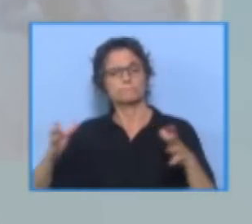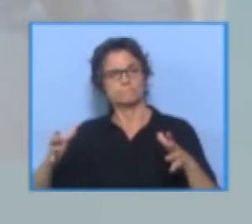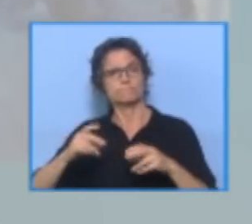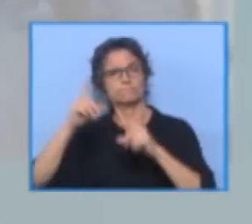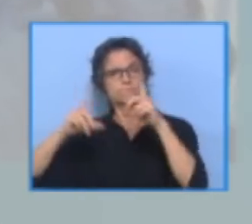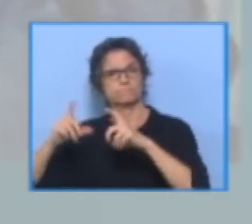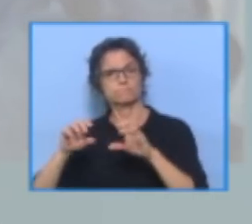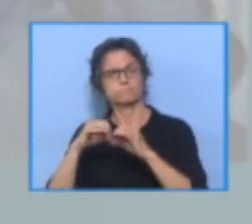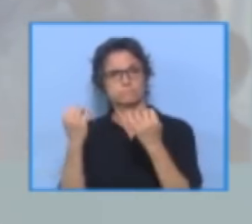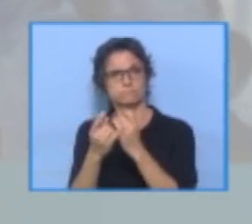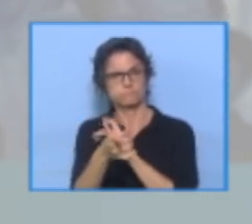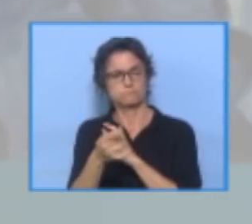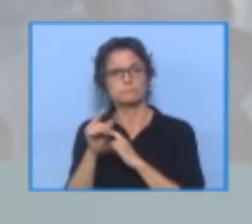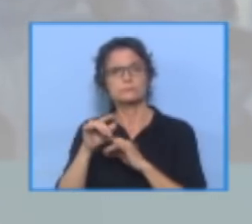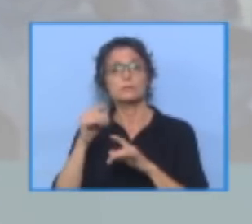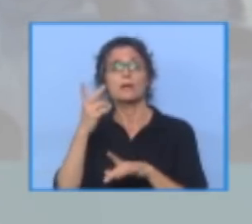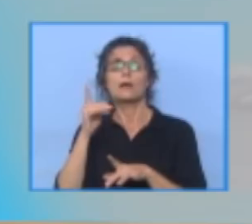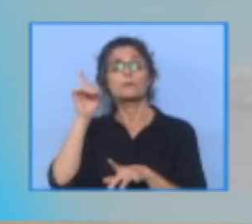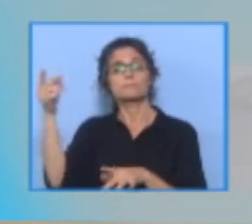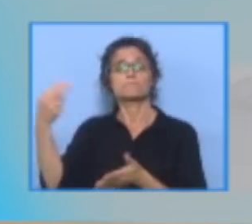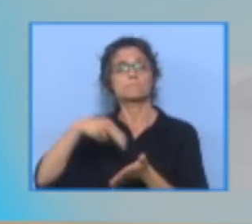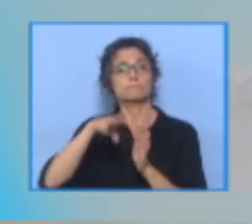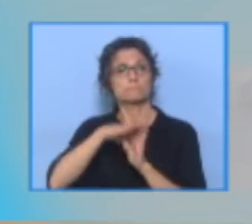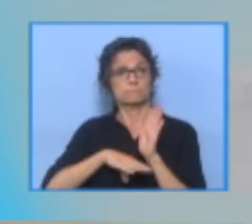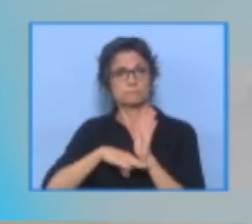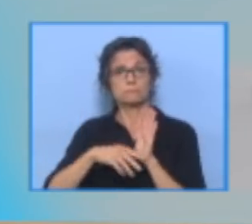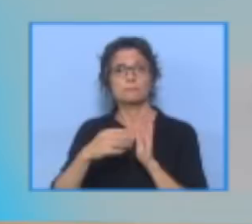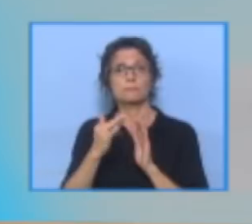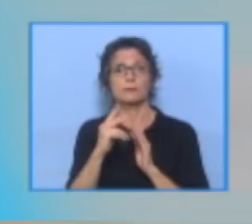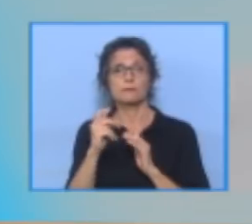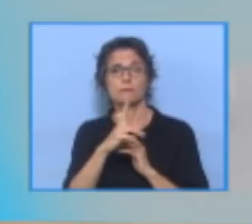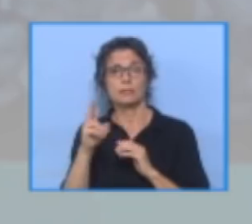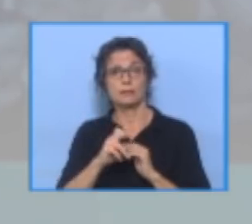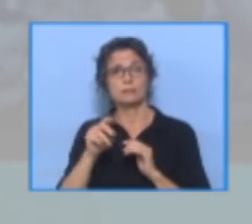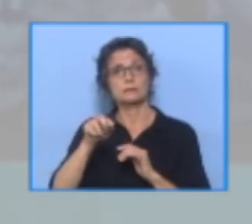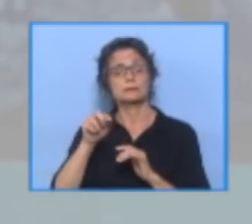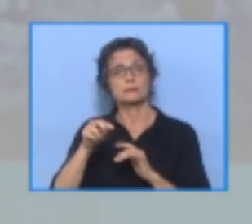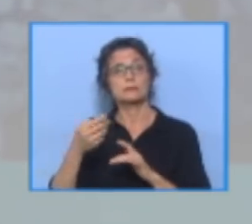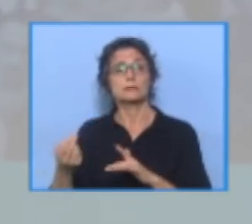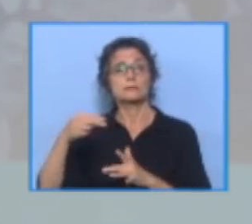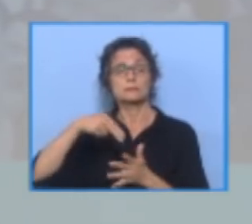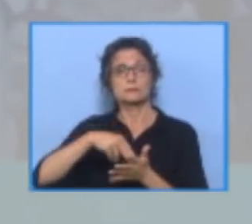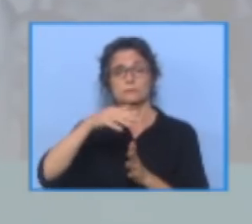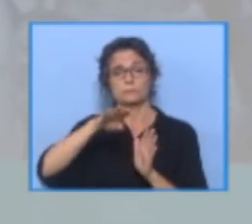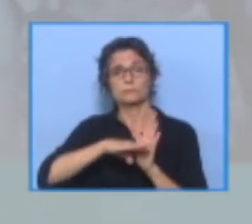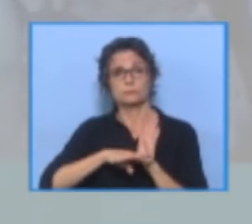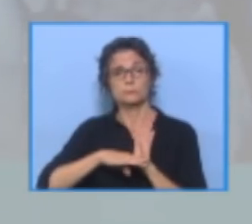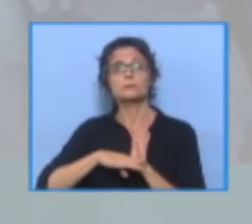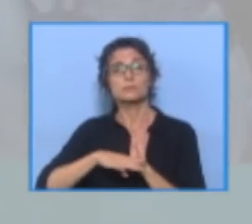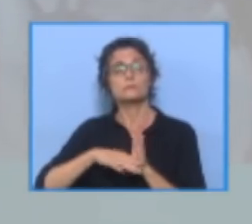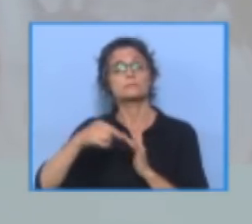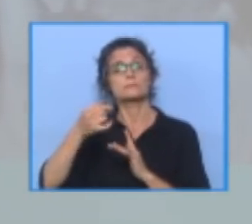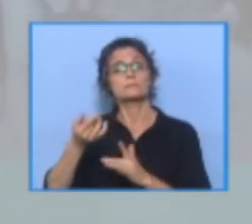anos. Félix Lungu é natural da Roménia, trabalha em Portugal e está hoje no programa Eclésia para nos falar do país natal e